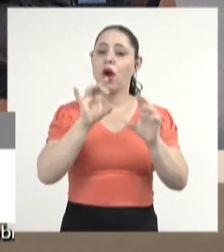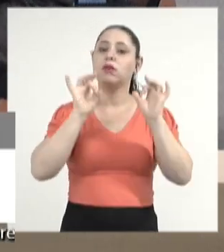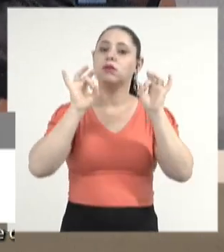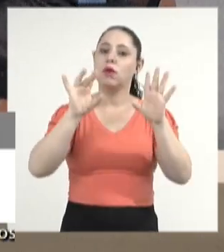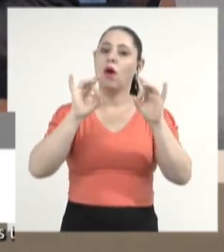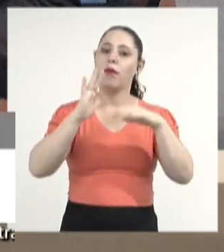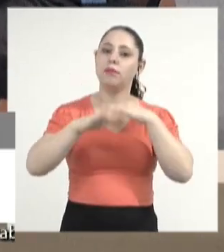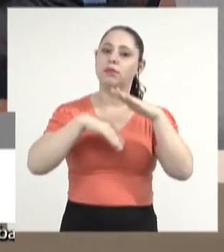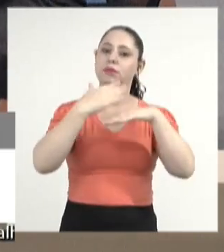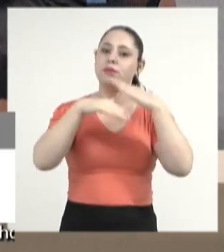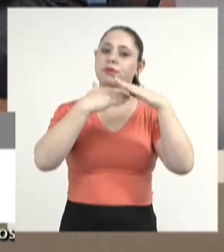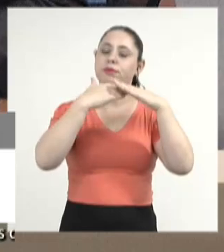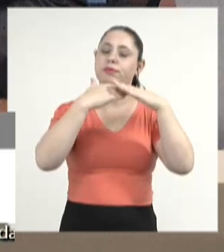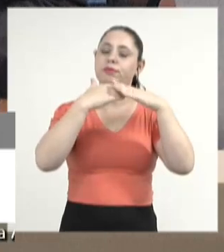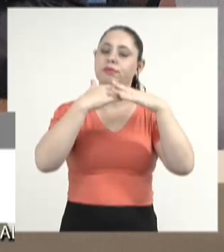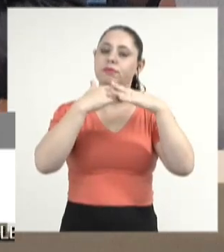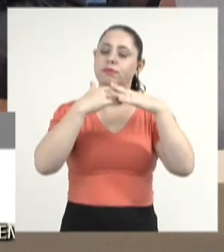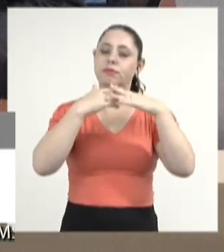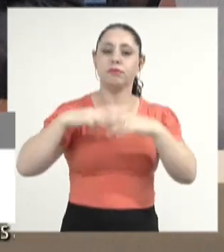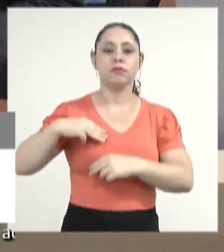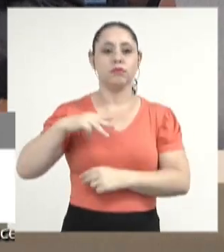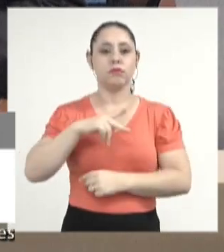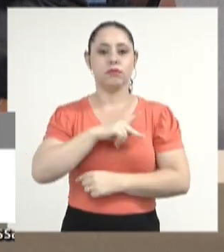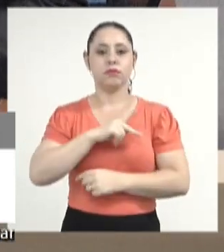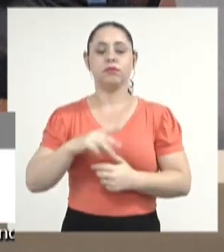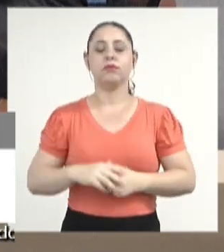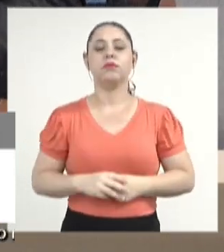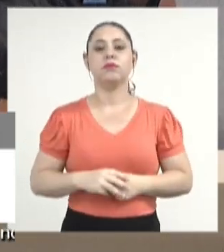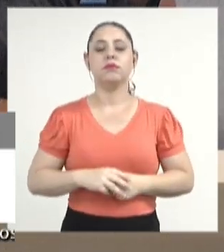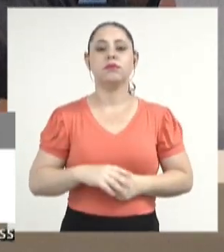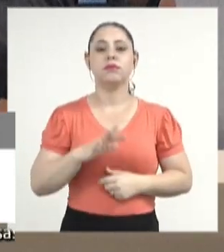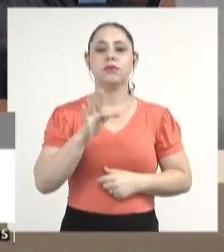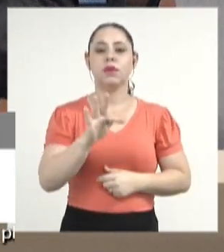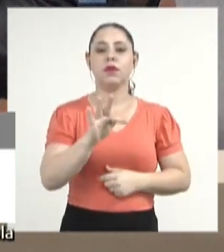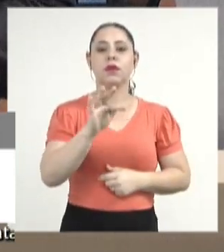Apoio ao Desenvolvimento do Ministério Público, o